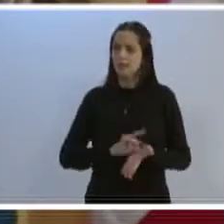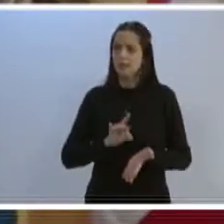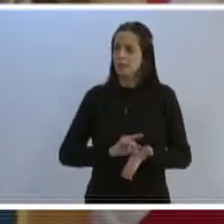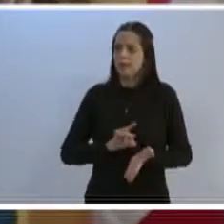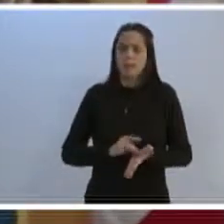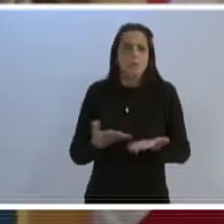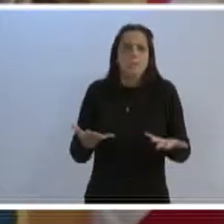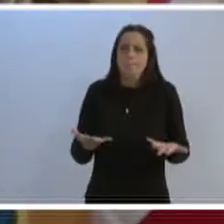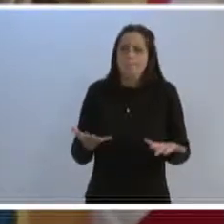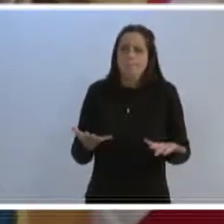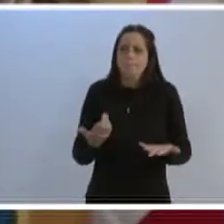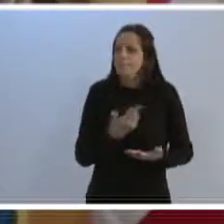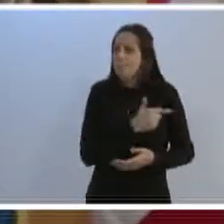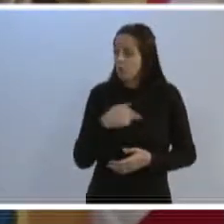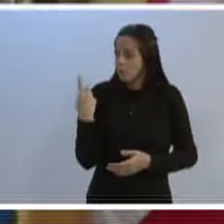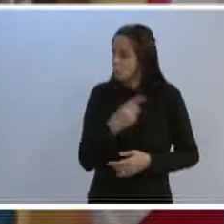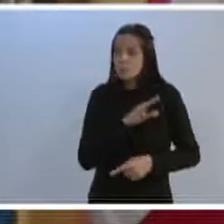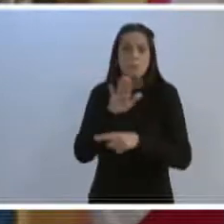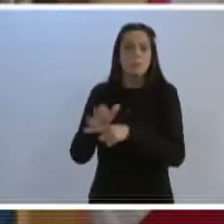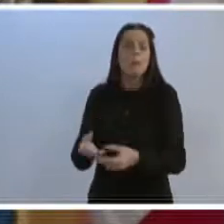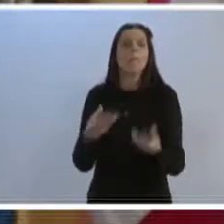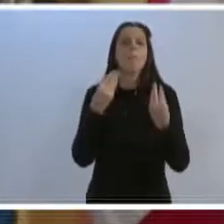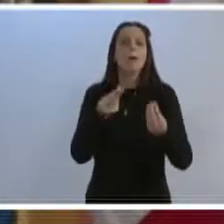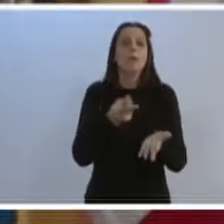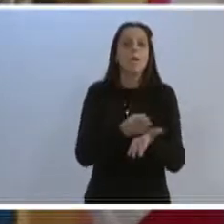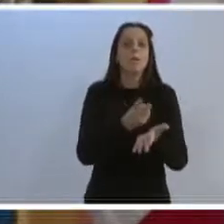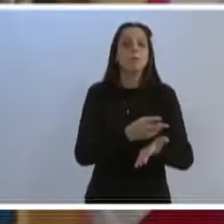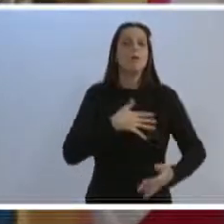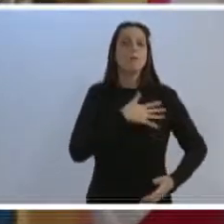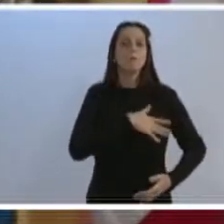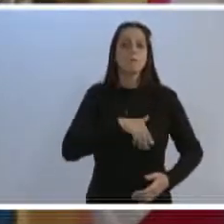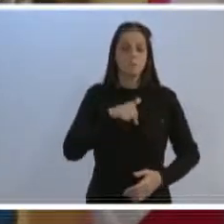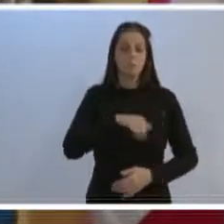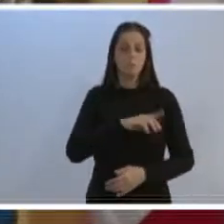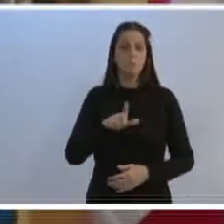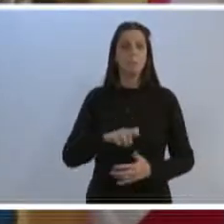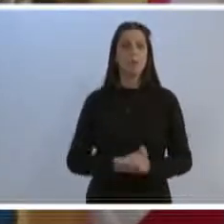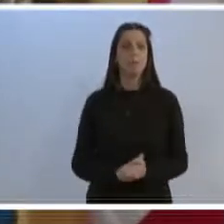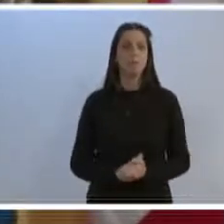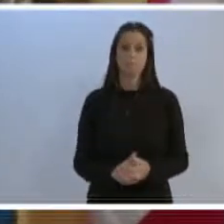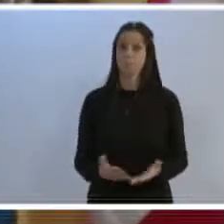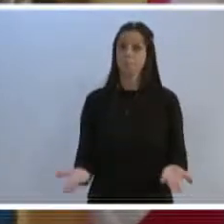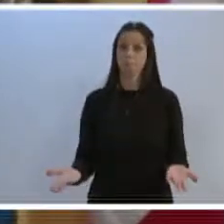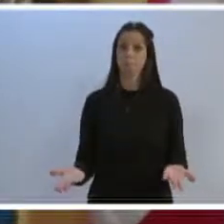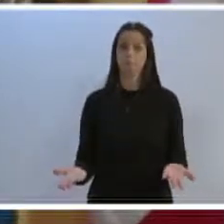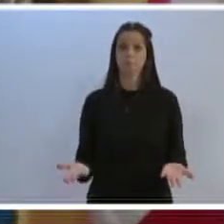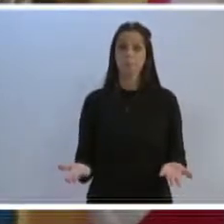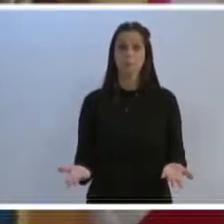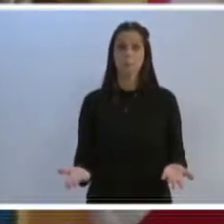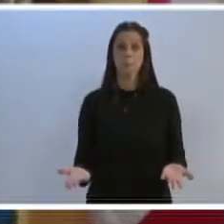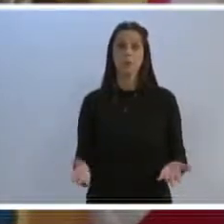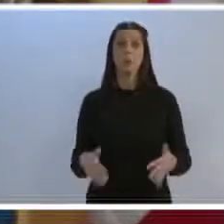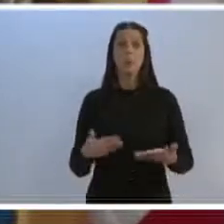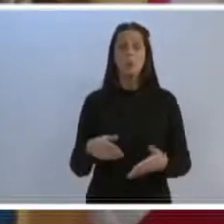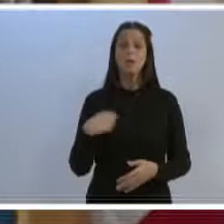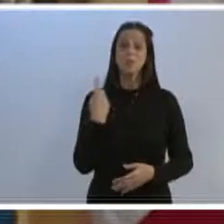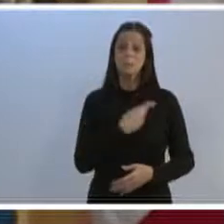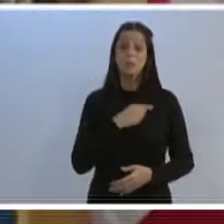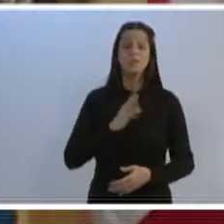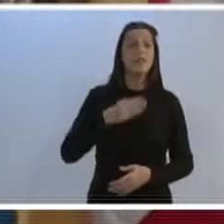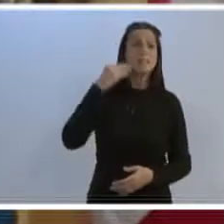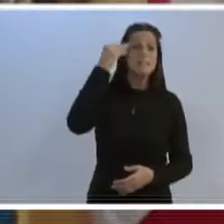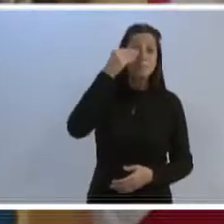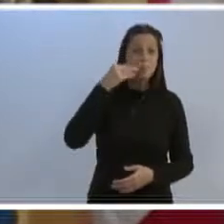o samu aqui em blumenau e eu repito que eu disse no início da minha fala quando a gente vence uma situação de